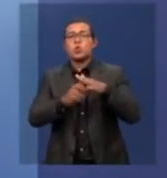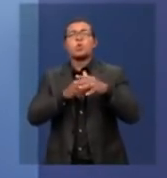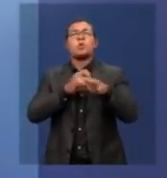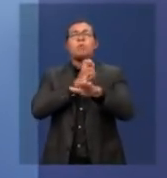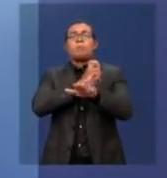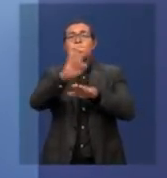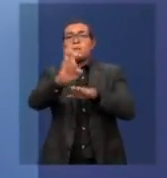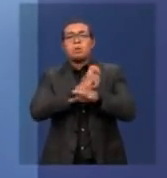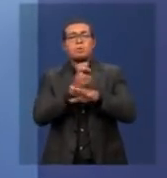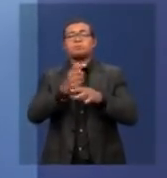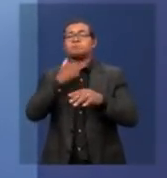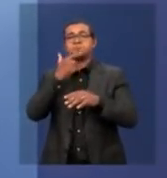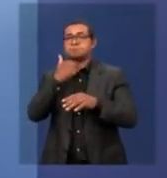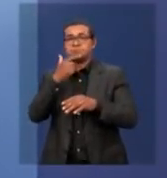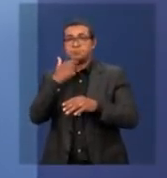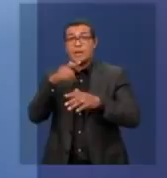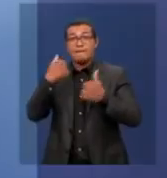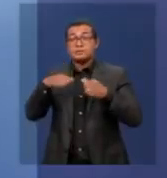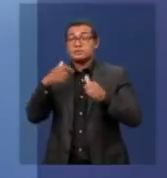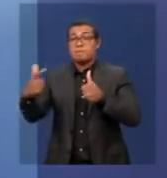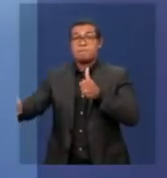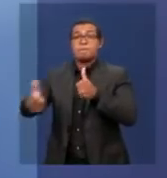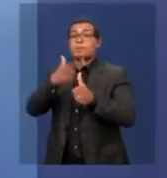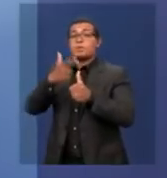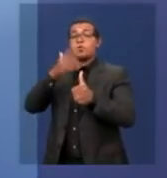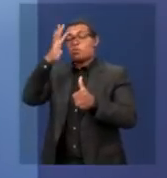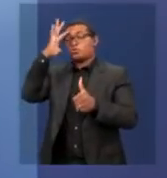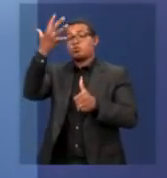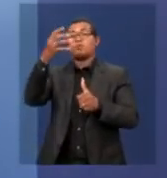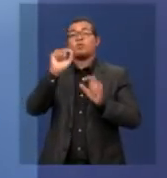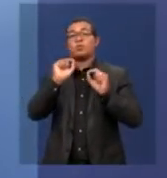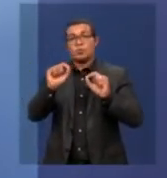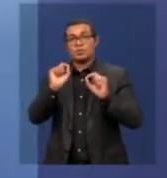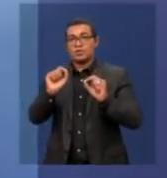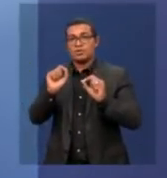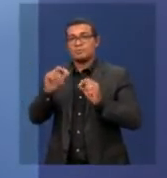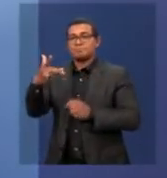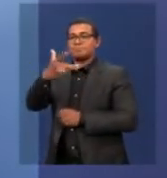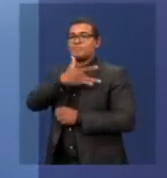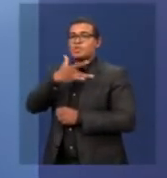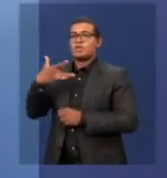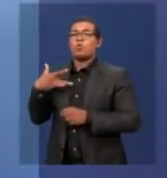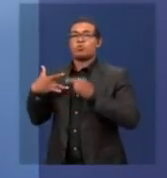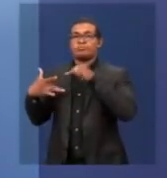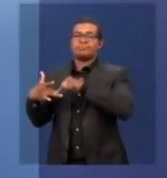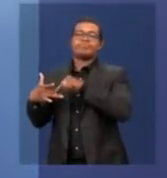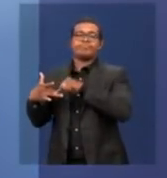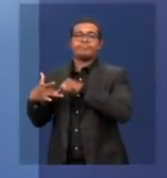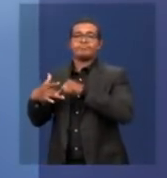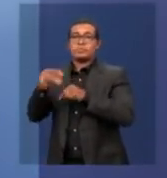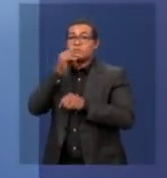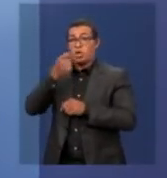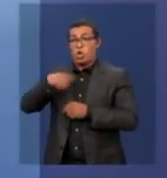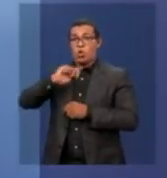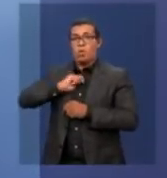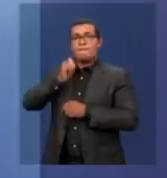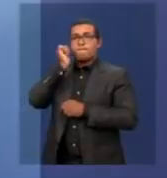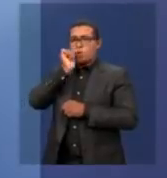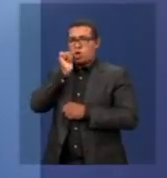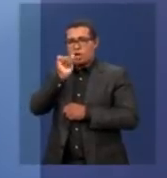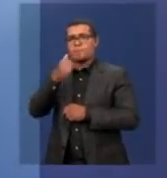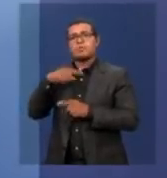sem sono de depois resolver primeiramente o problema da saúde está atiçando eu como mulher mãe cidadã